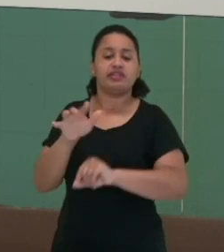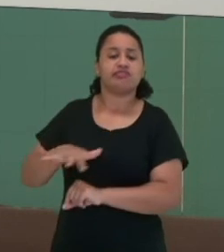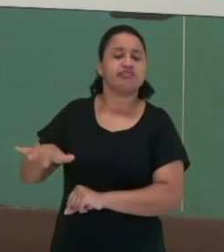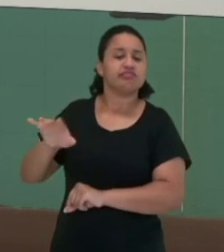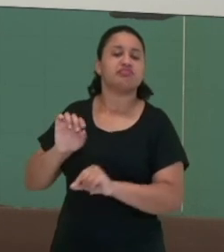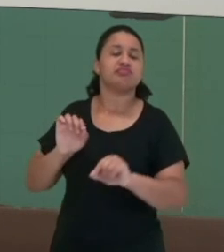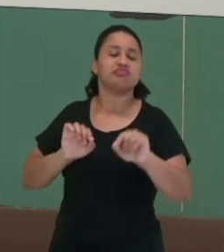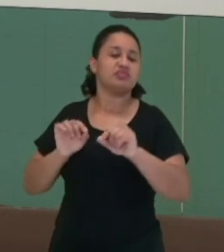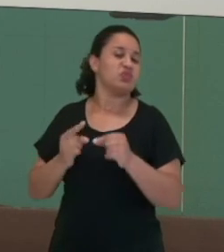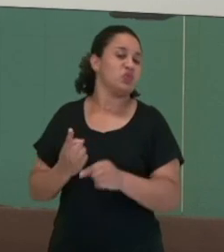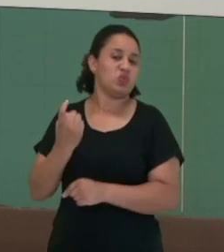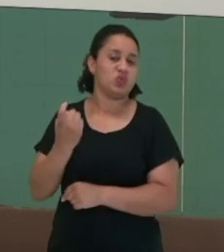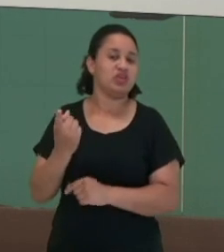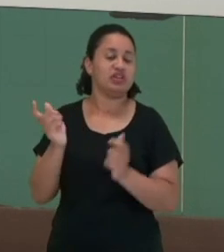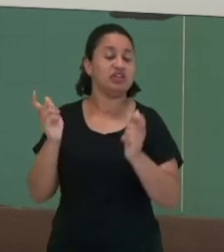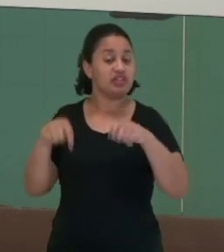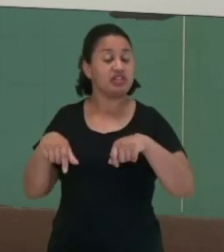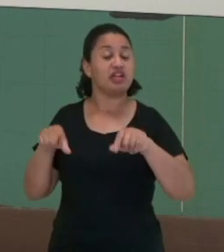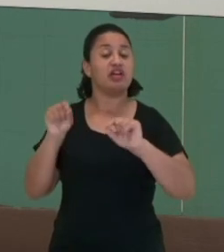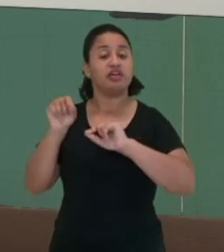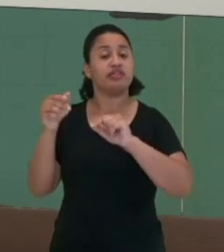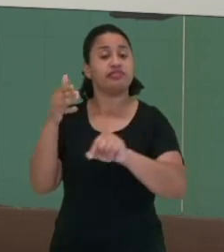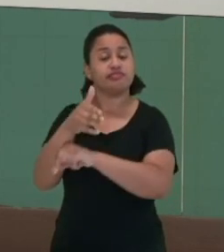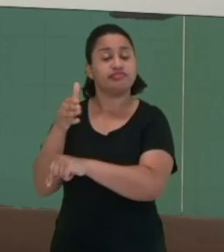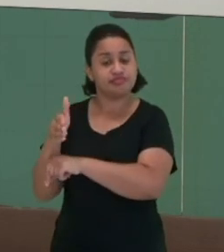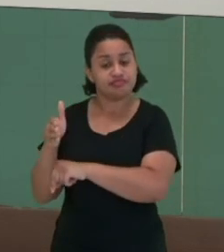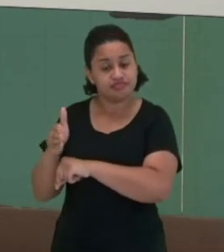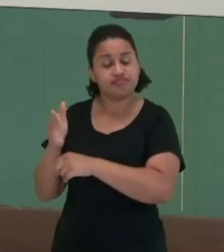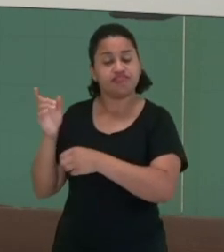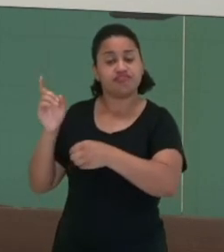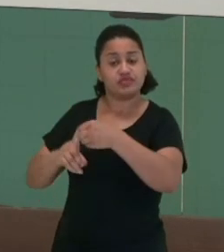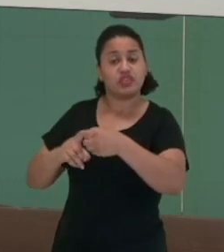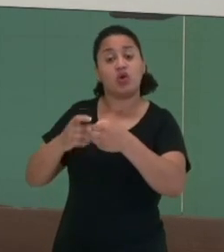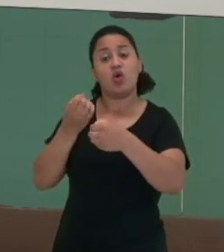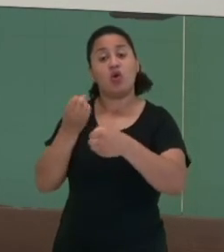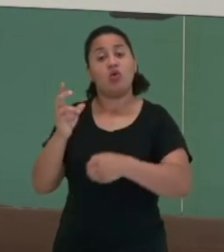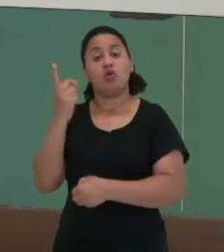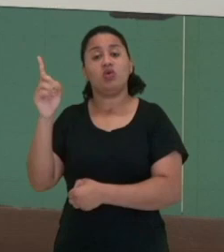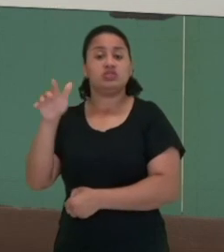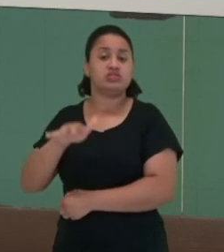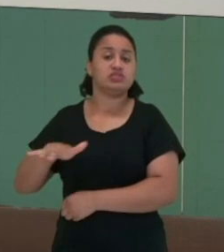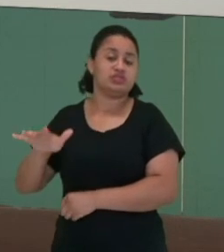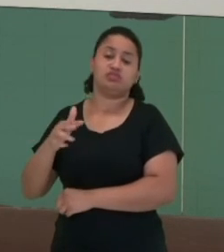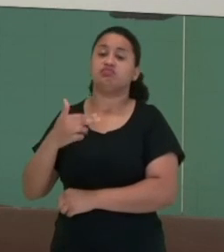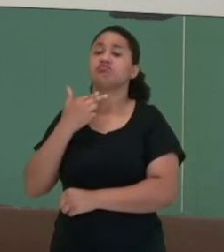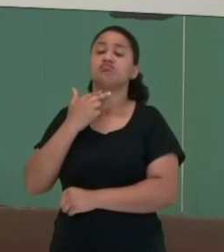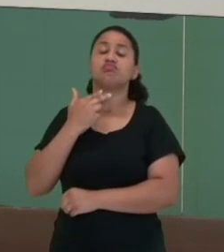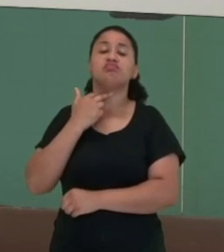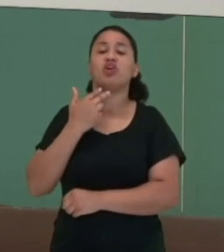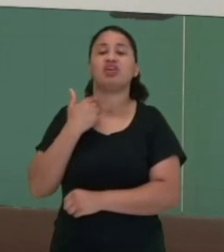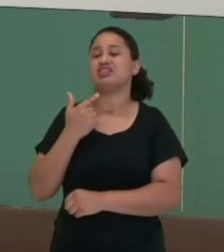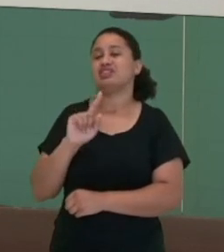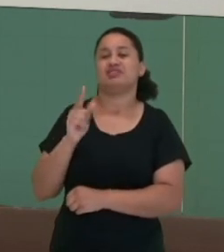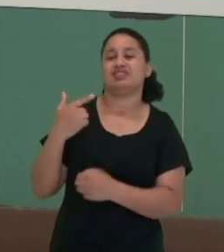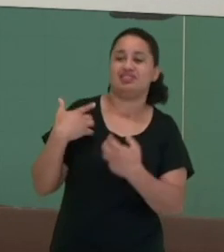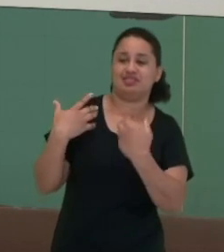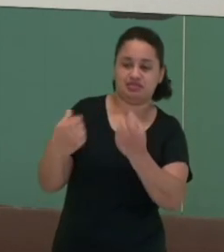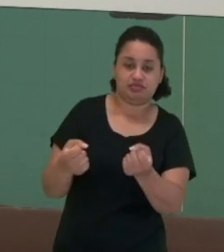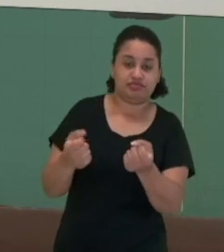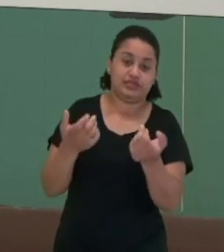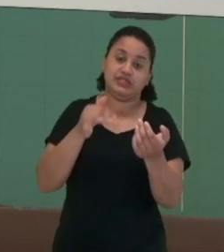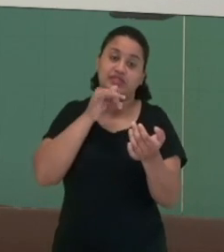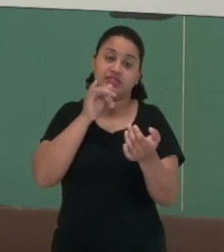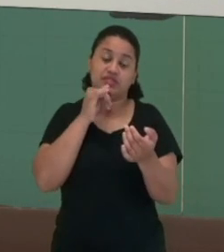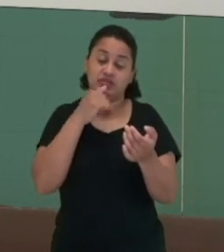condição única que ele possa participar da cooperativa. Ou por outros motivos, ele não poderia ser recusado. Por exemplo, eu não